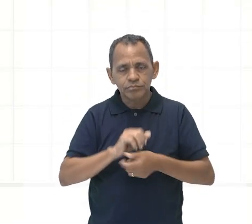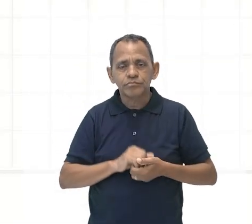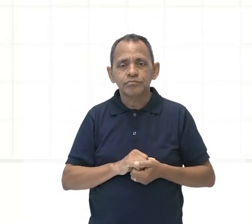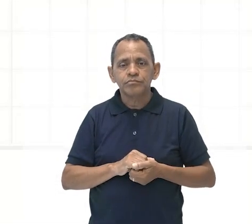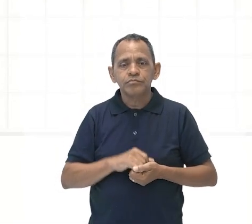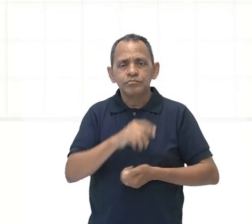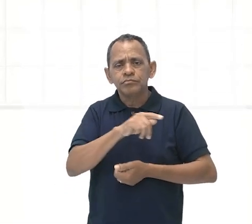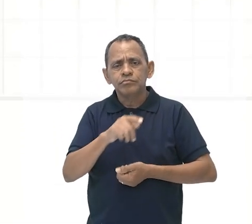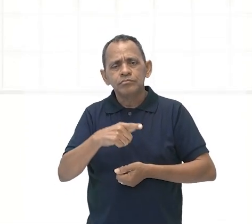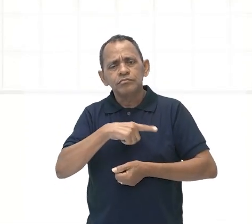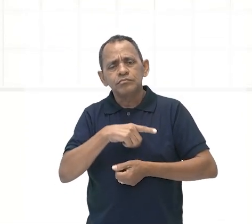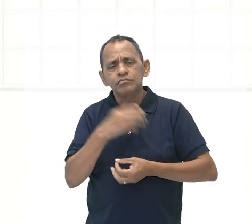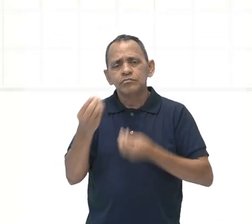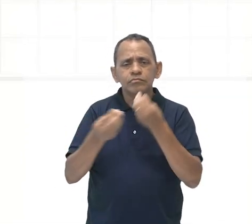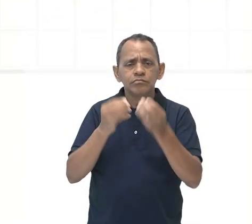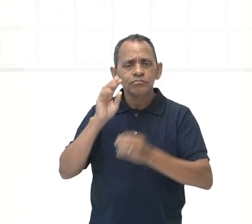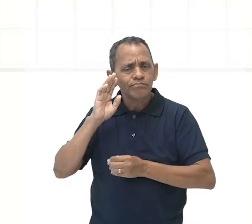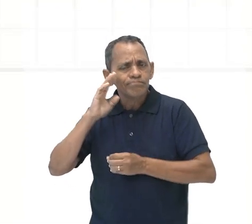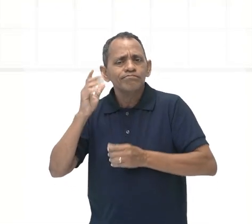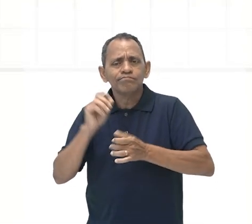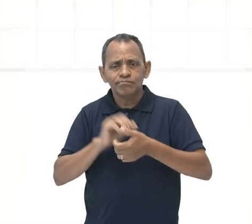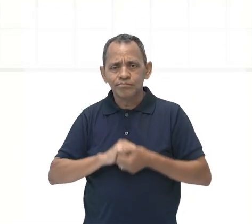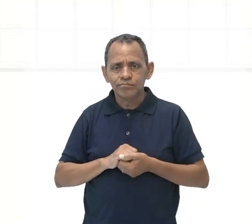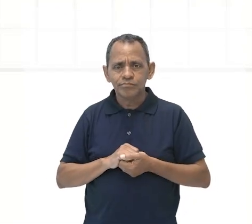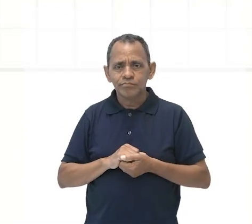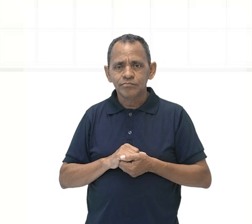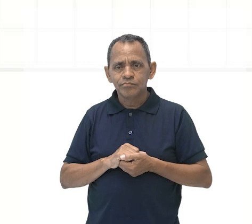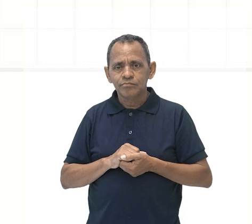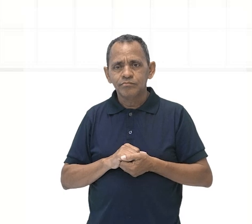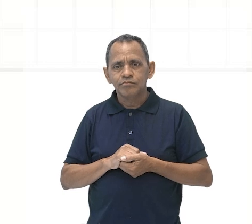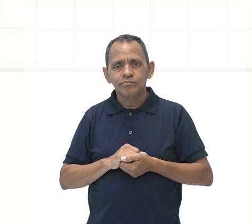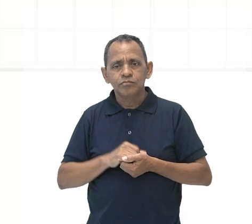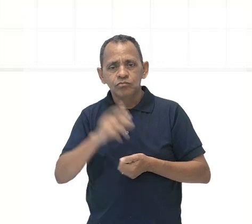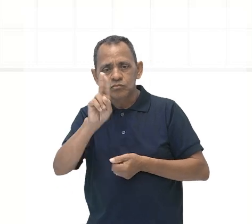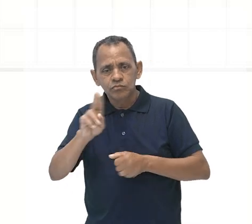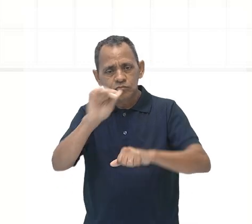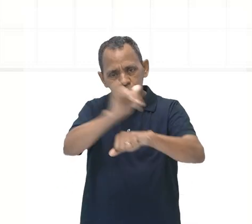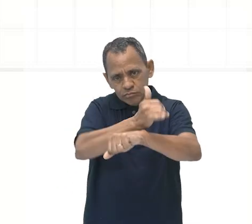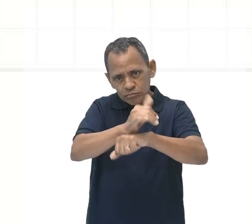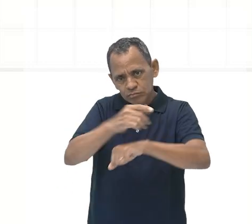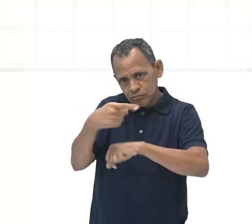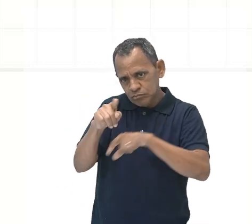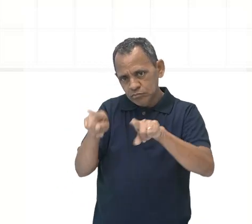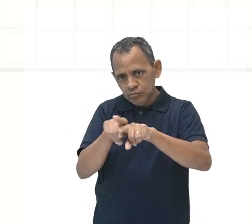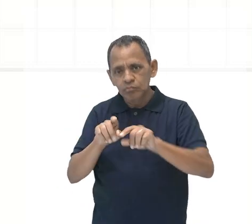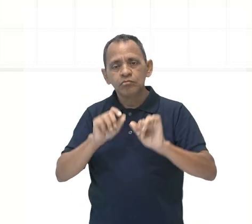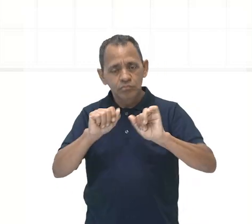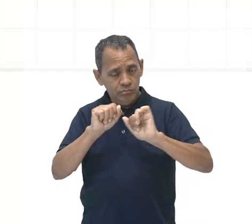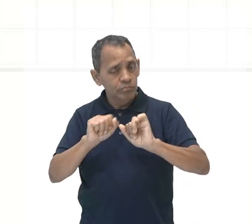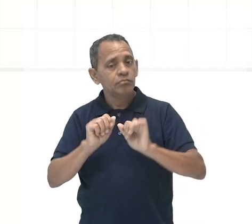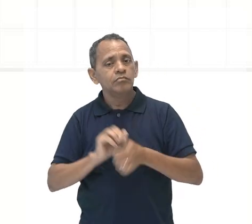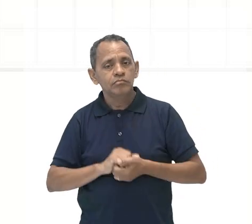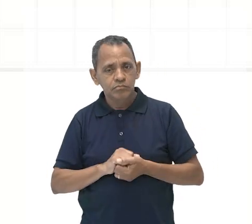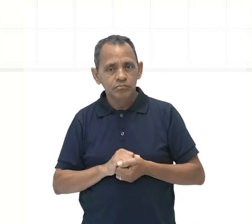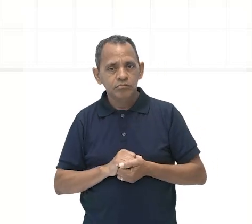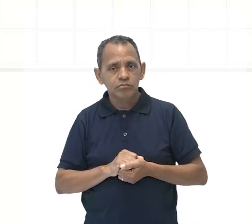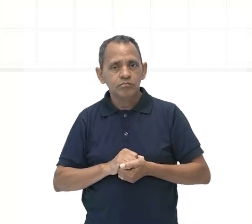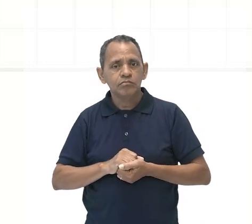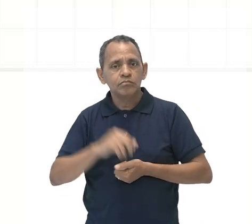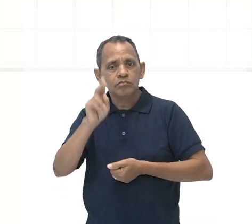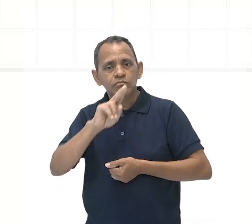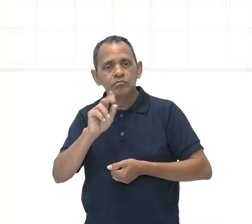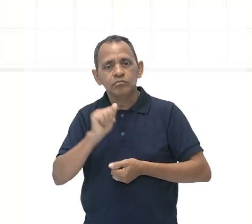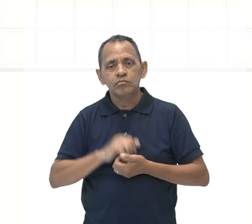eu teria como resolver essa questão de outra forma? Sim, eu poderia pensar nela usando agora grandezas